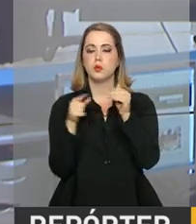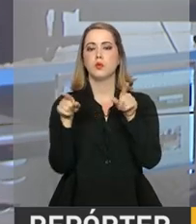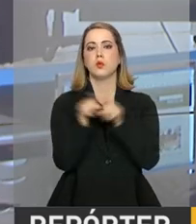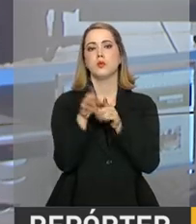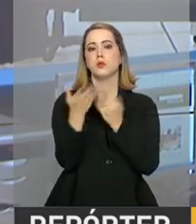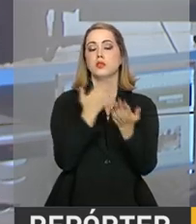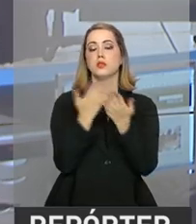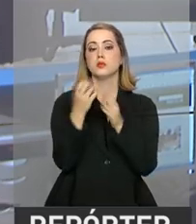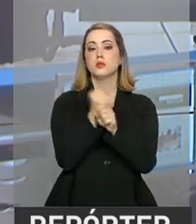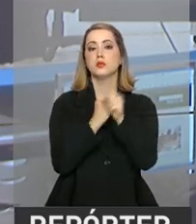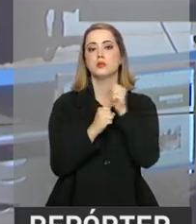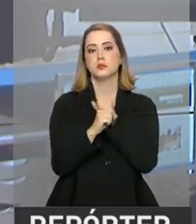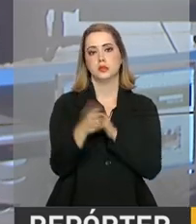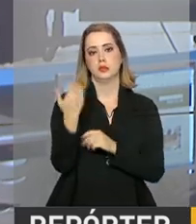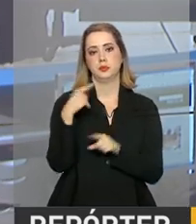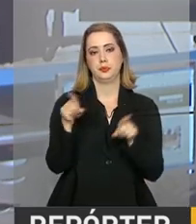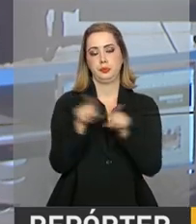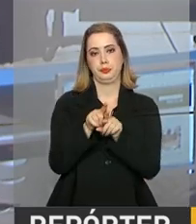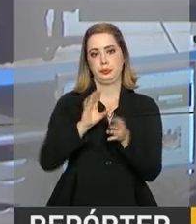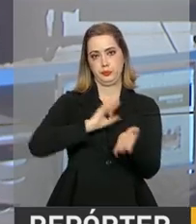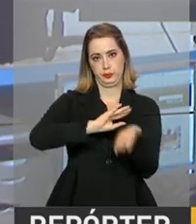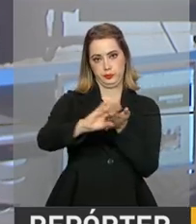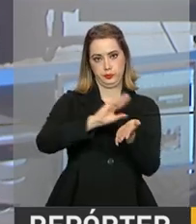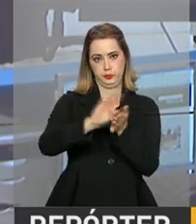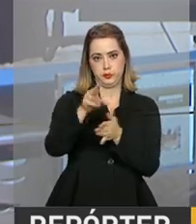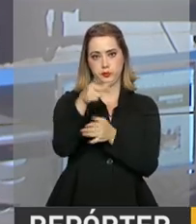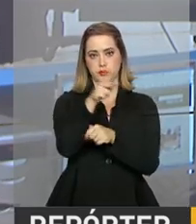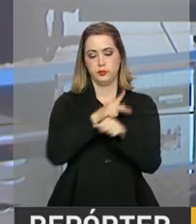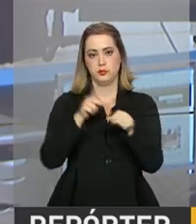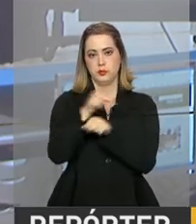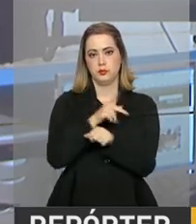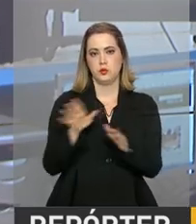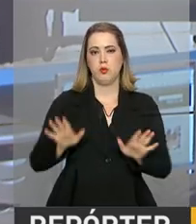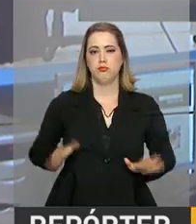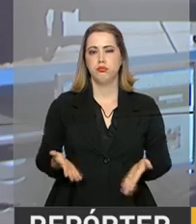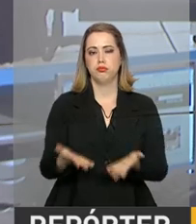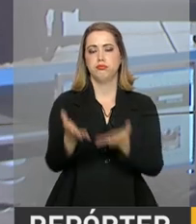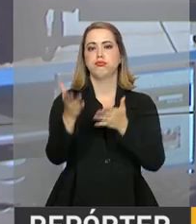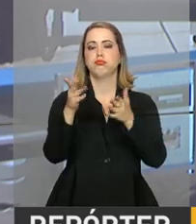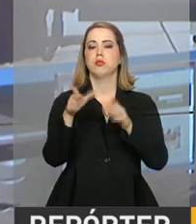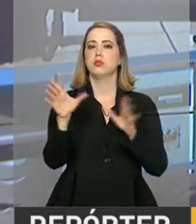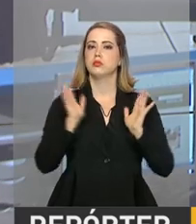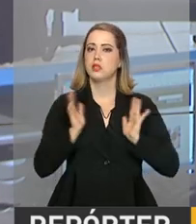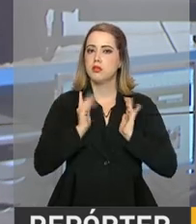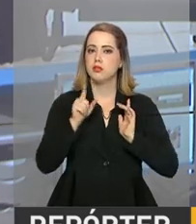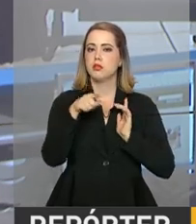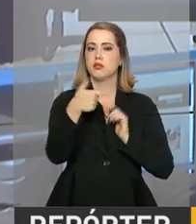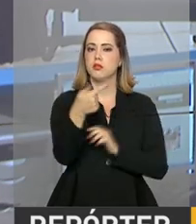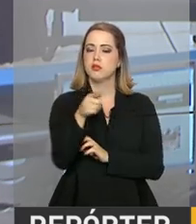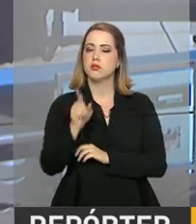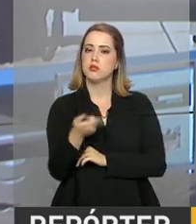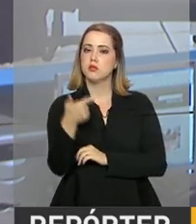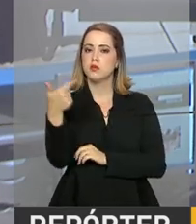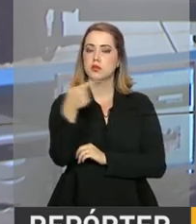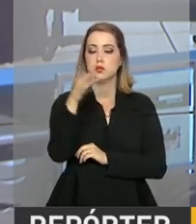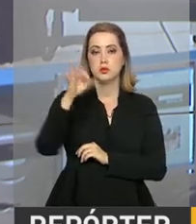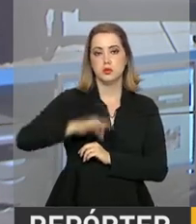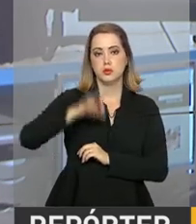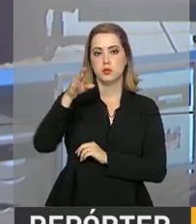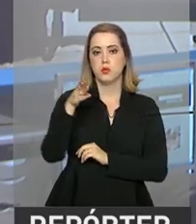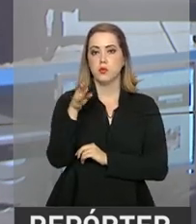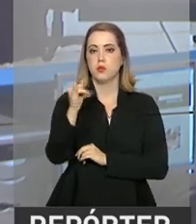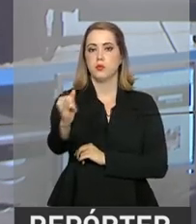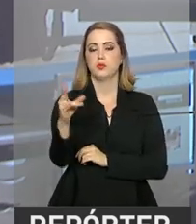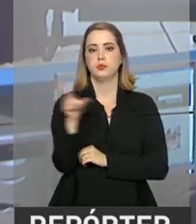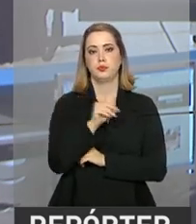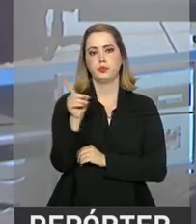ainda em agosto os investimentos diretos no país destinados a Gerar riquezas somaram 7,2 Bilhões de Dólares mais que